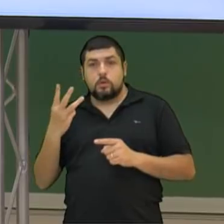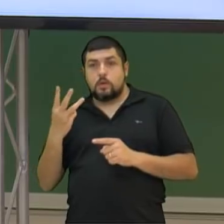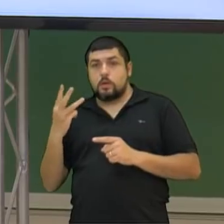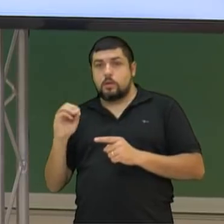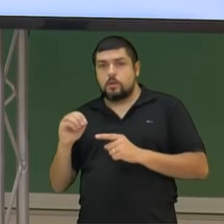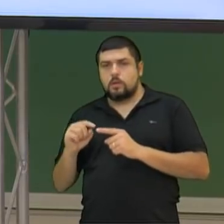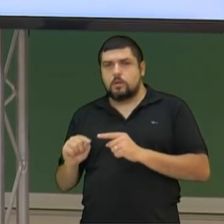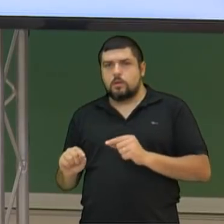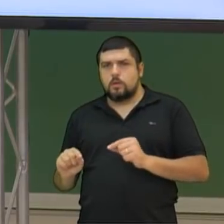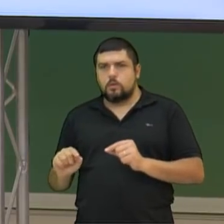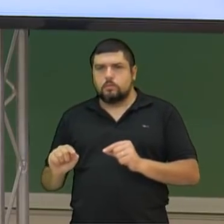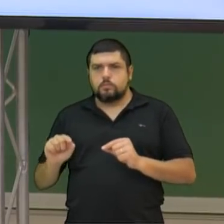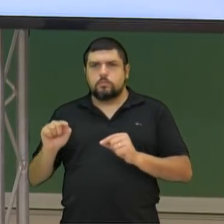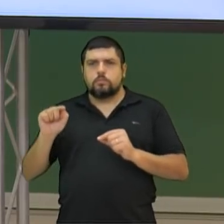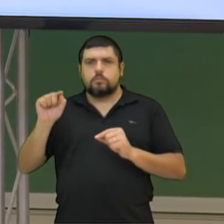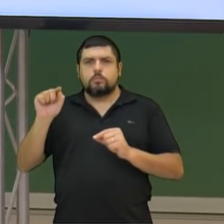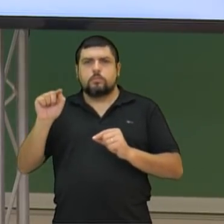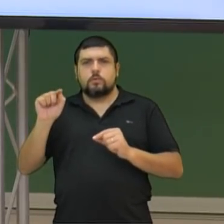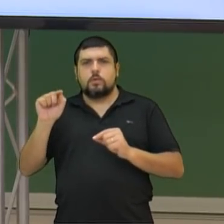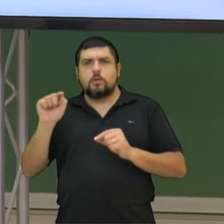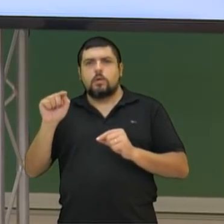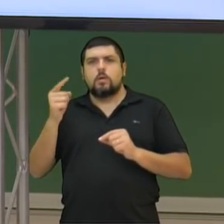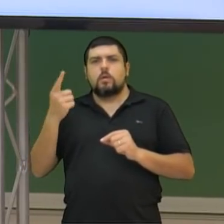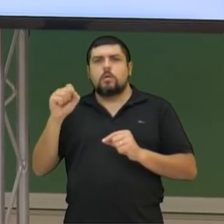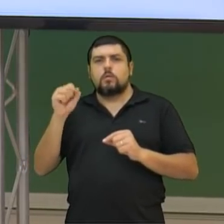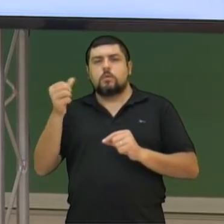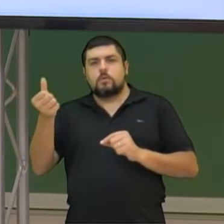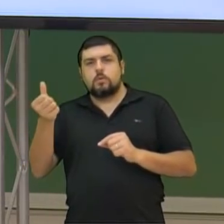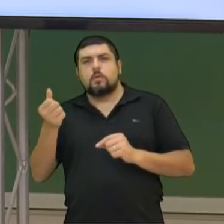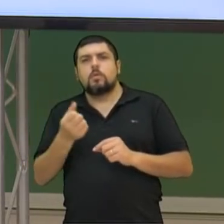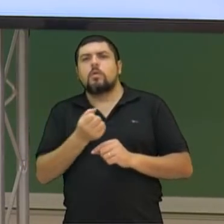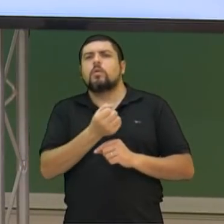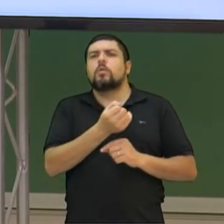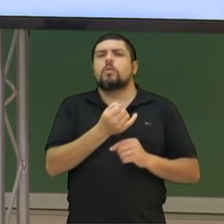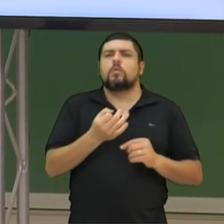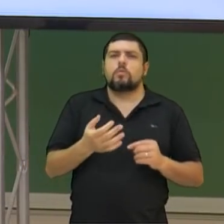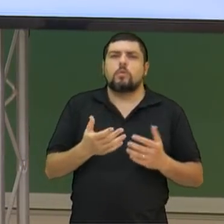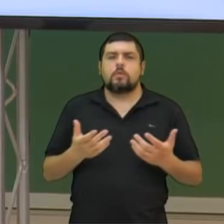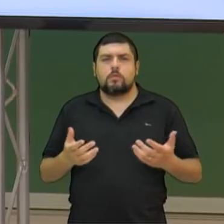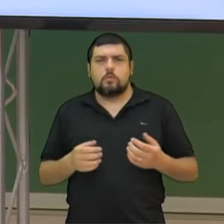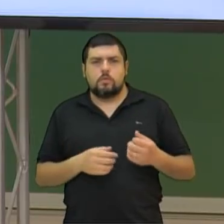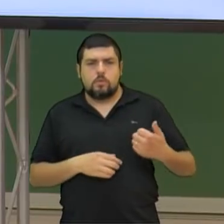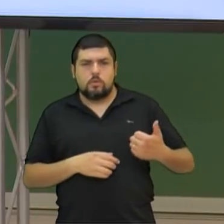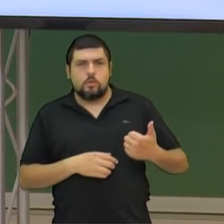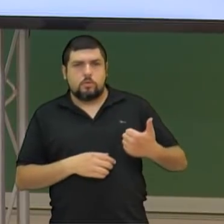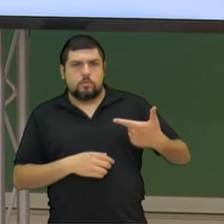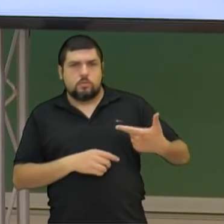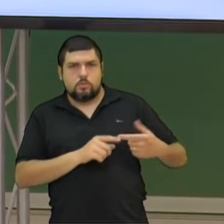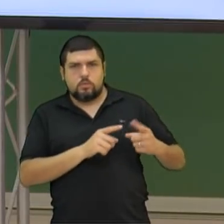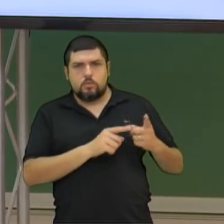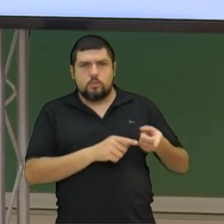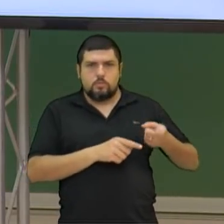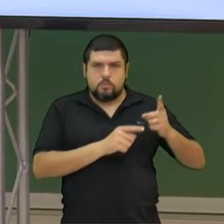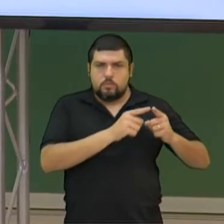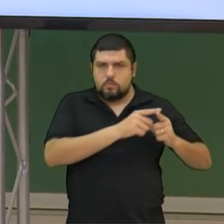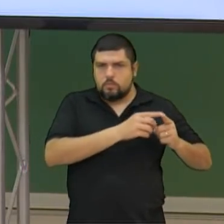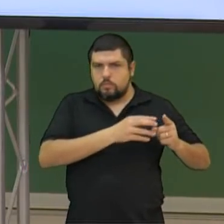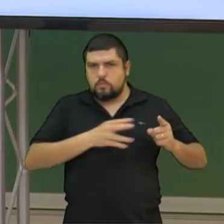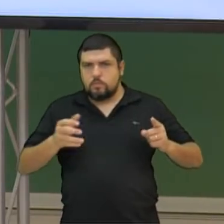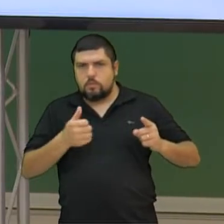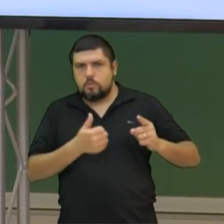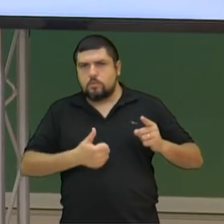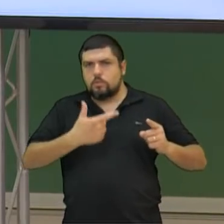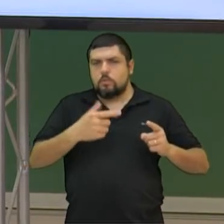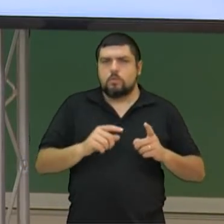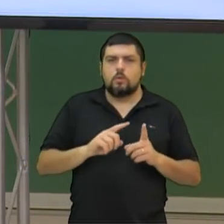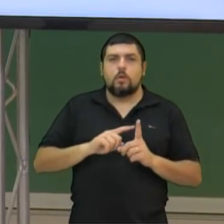unidades vendidas exatamente. Então, seriam quantos dias? Os 12 dias aqui do primeiro período,